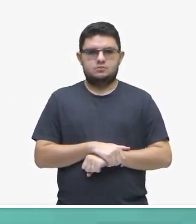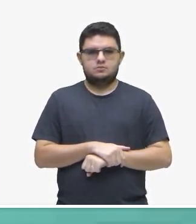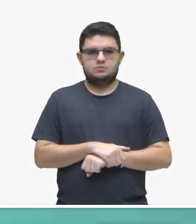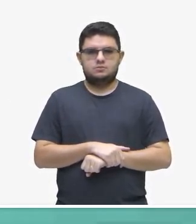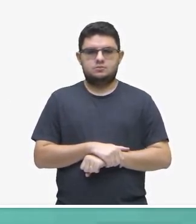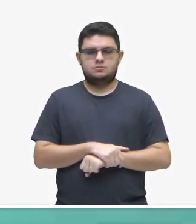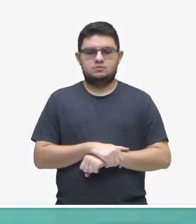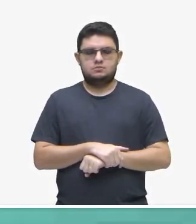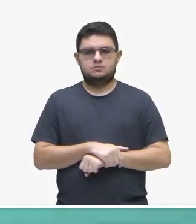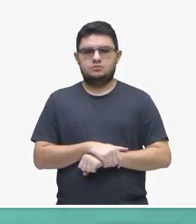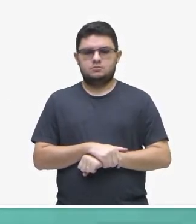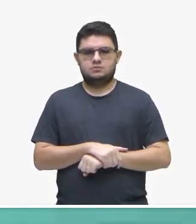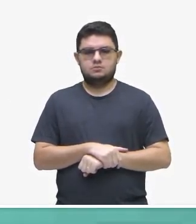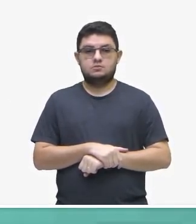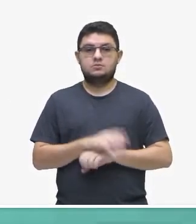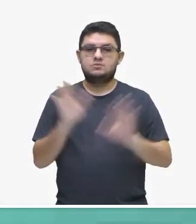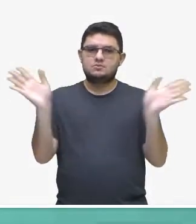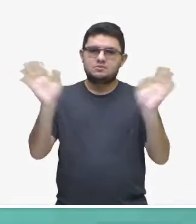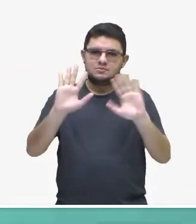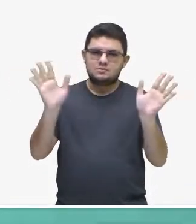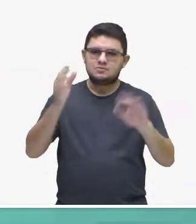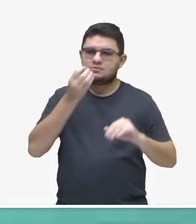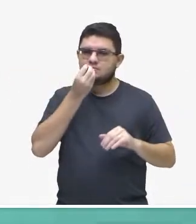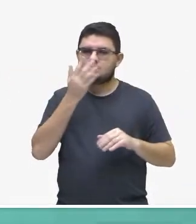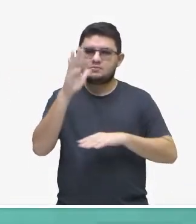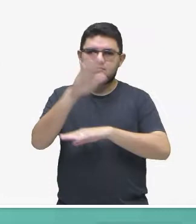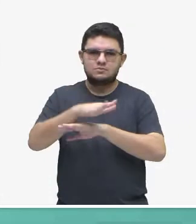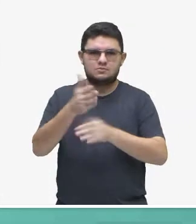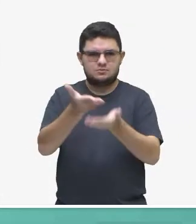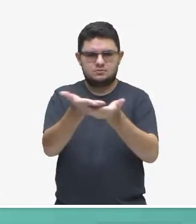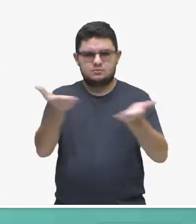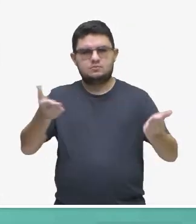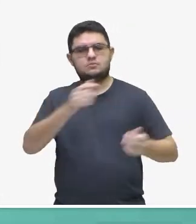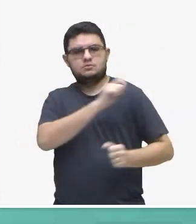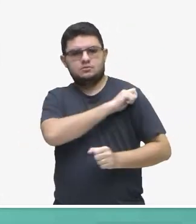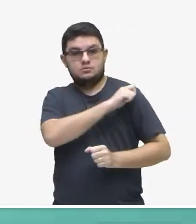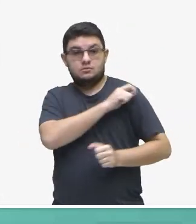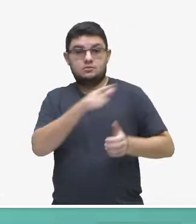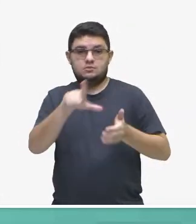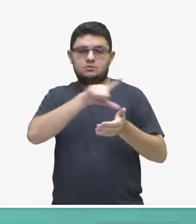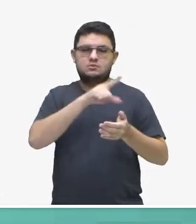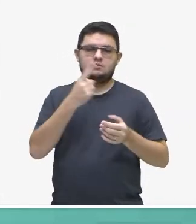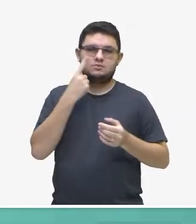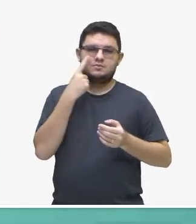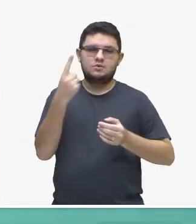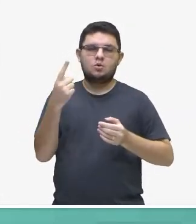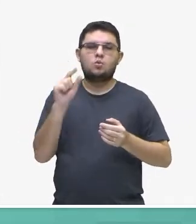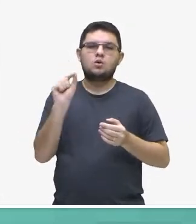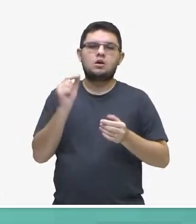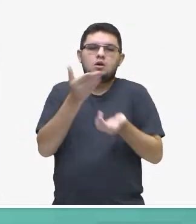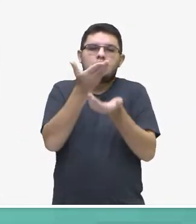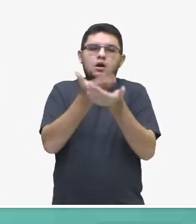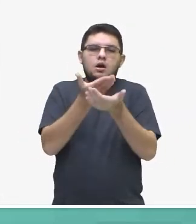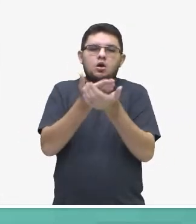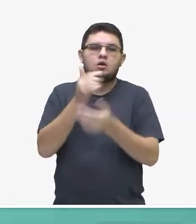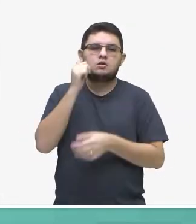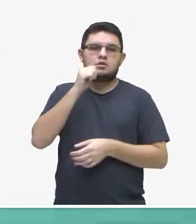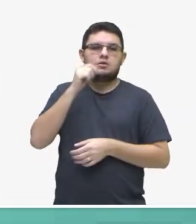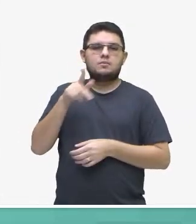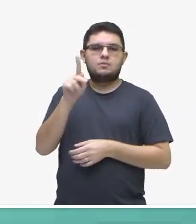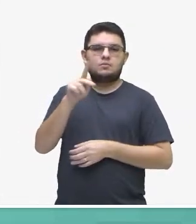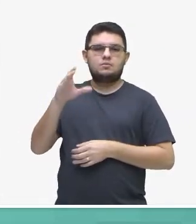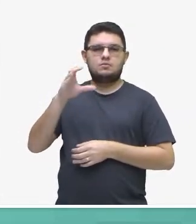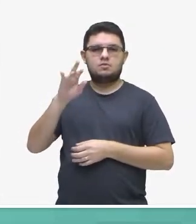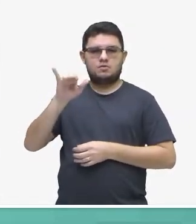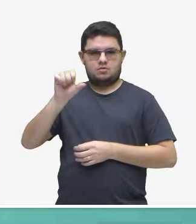Good afternoon! Boa tarde aos nossos queridos alunos aí que estavam assistindo a aula da professora Cristiane. Agora vocês vão ficar comigo, né?